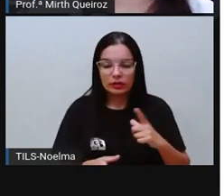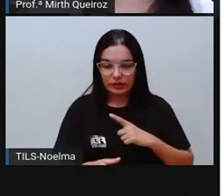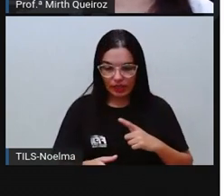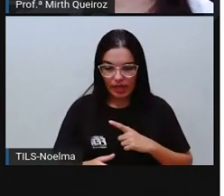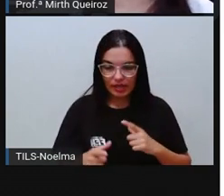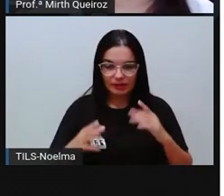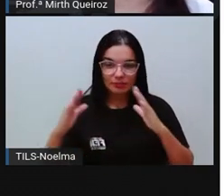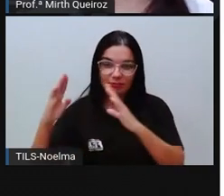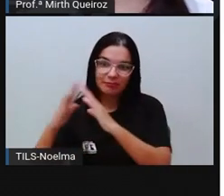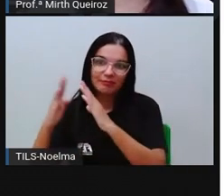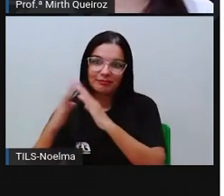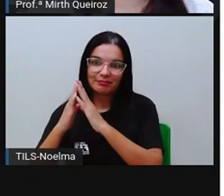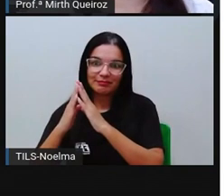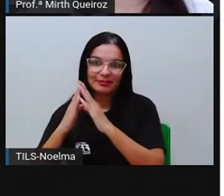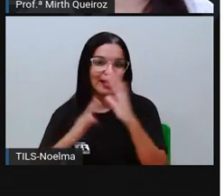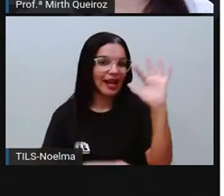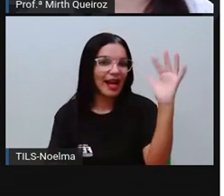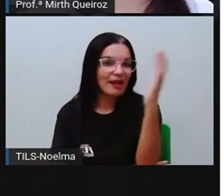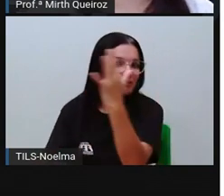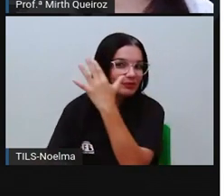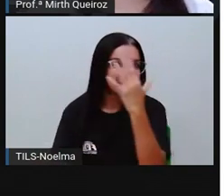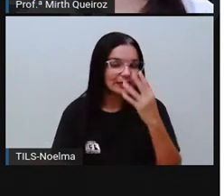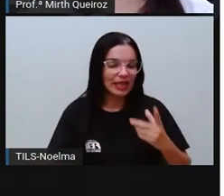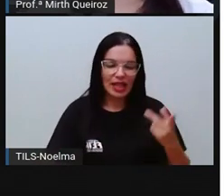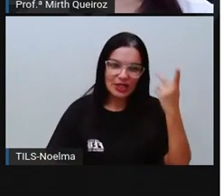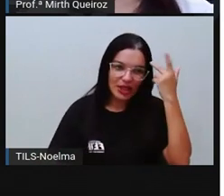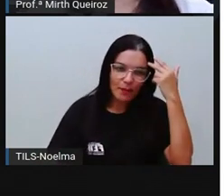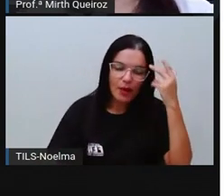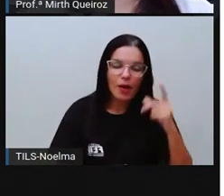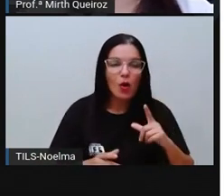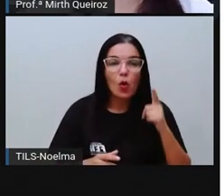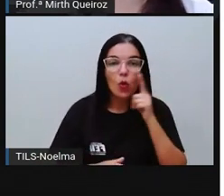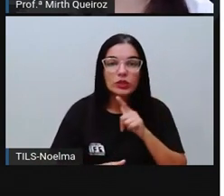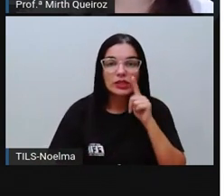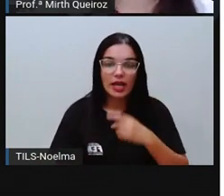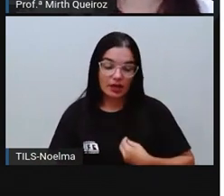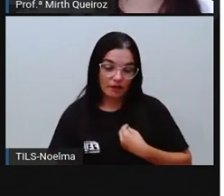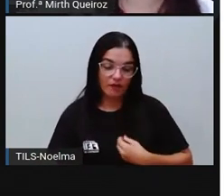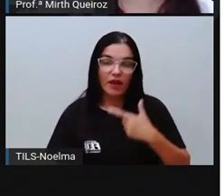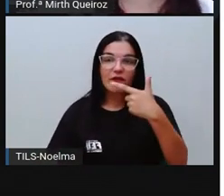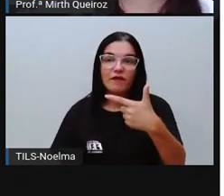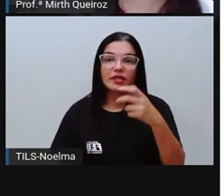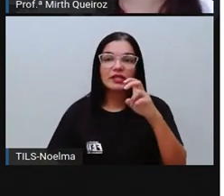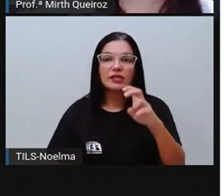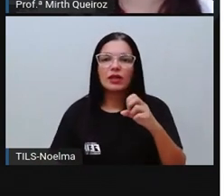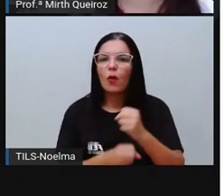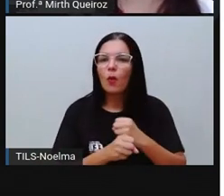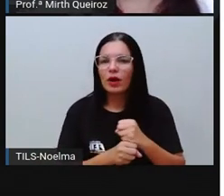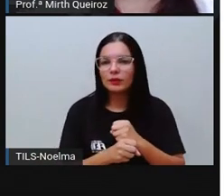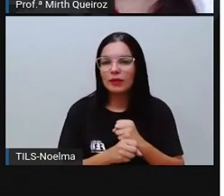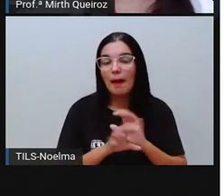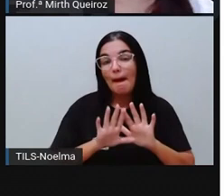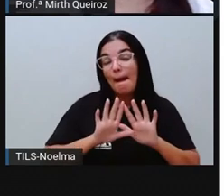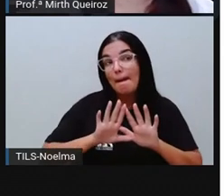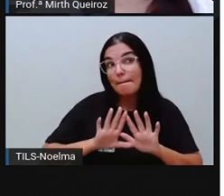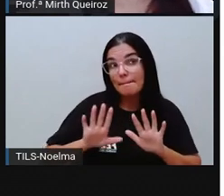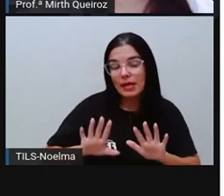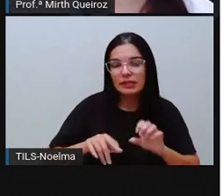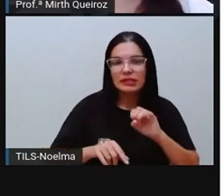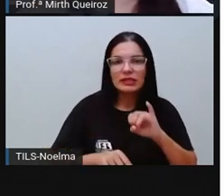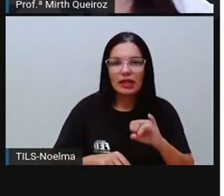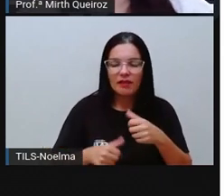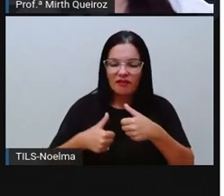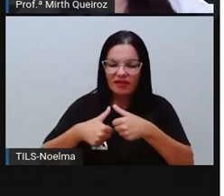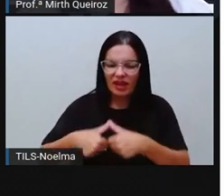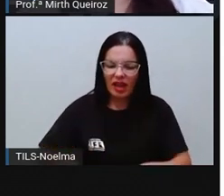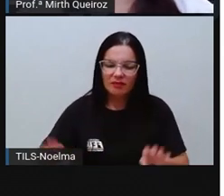habitat natural, né? Eles conseguem viver 25 anos. E se eles forem colocados dentro de cativeiros, eles podem viver até